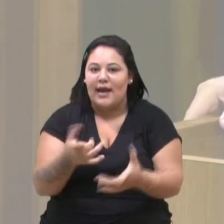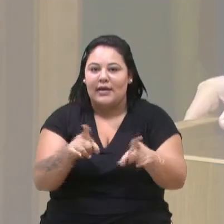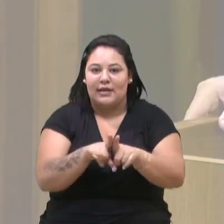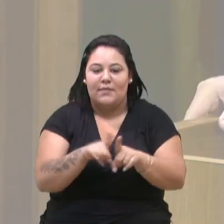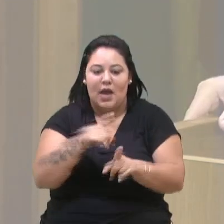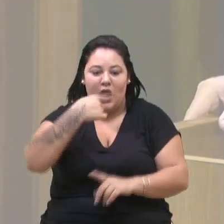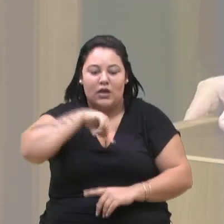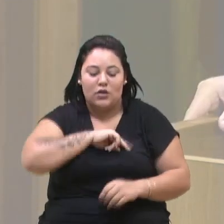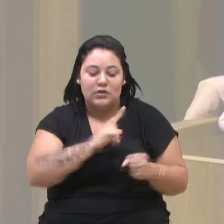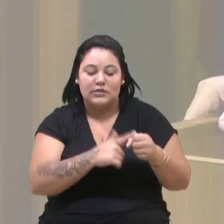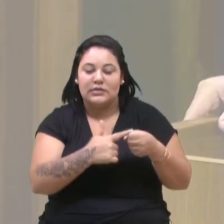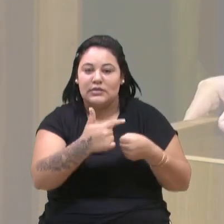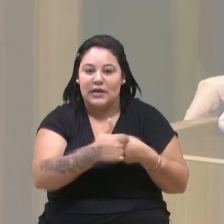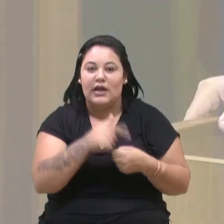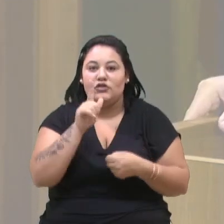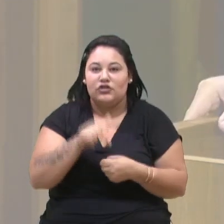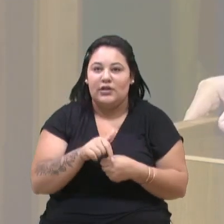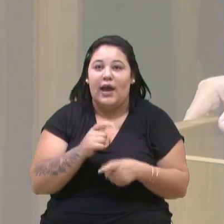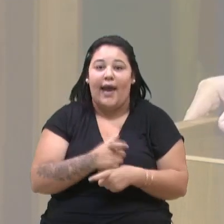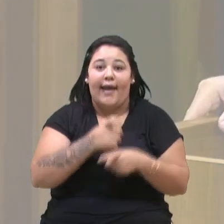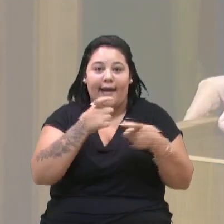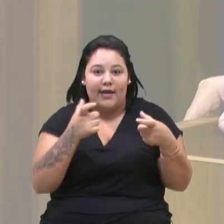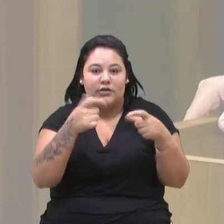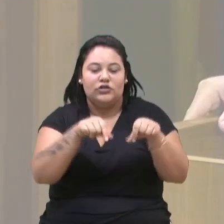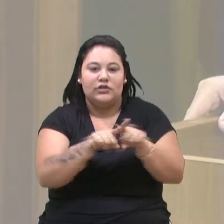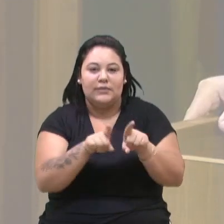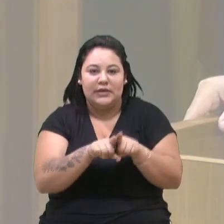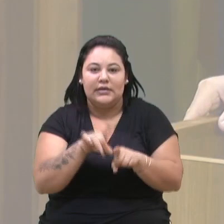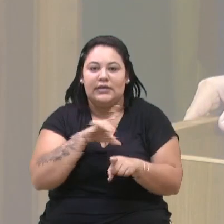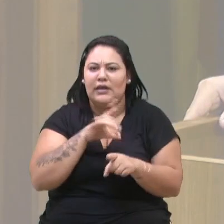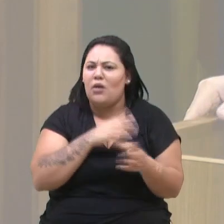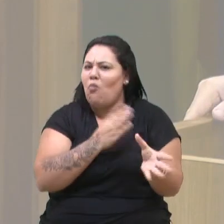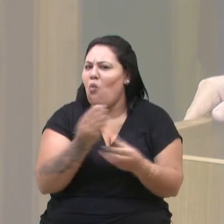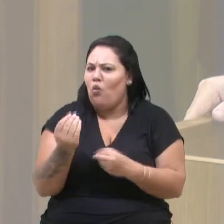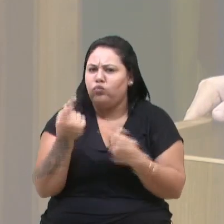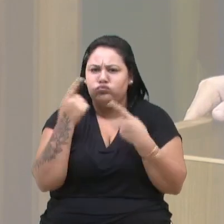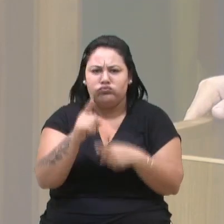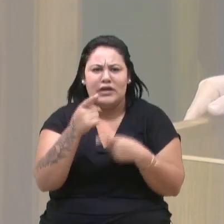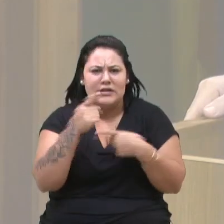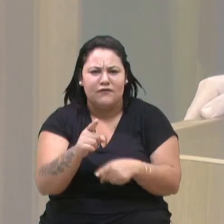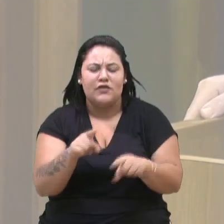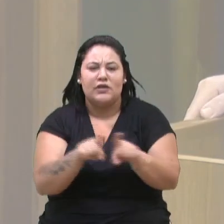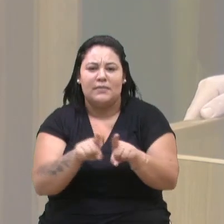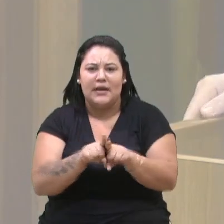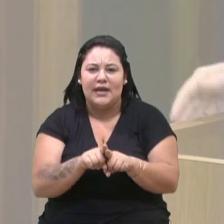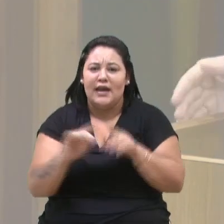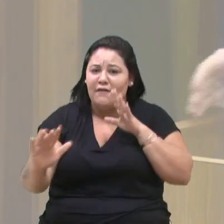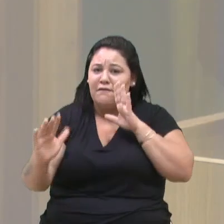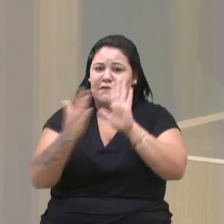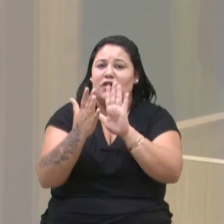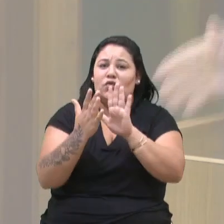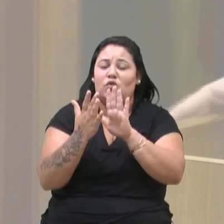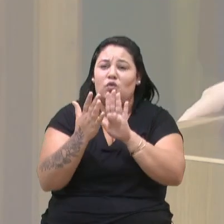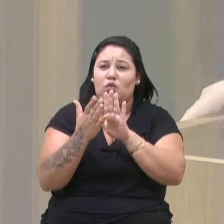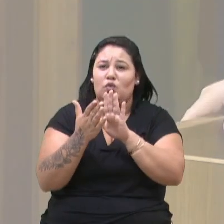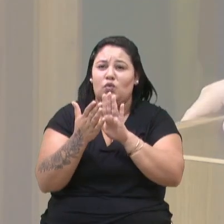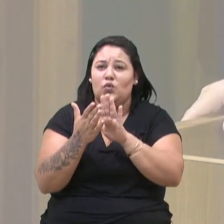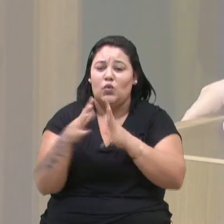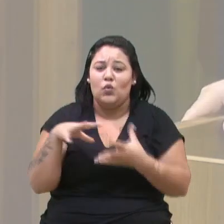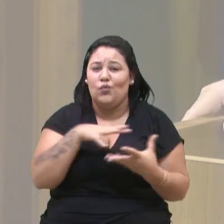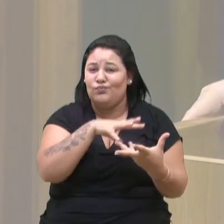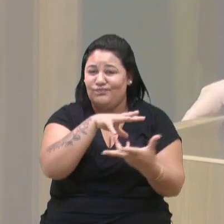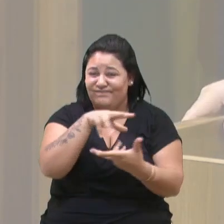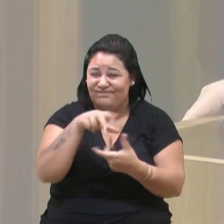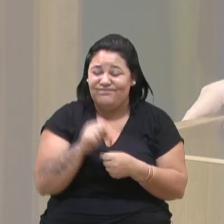é uma cidade grande, é uma cidade com inúmeros desafios, é uma cidade que enfrentou recentemente, como o mundo inteiro, a